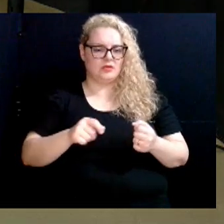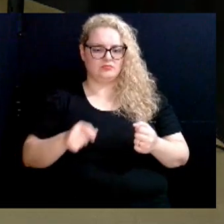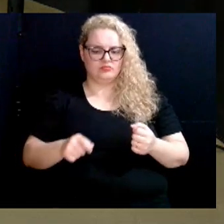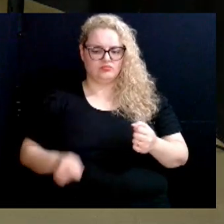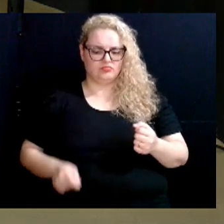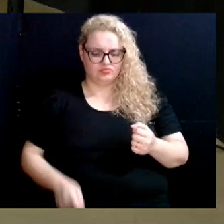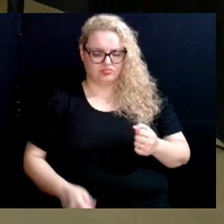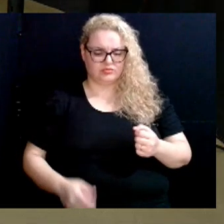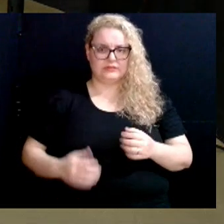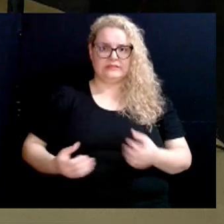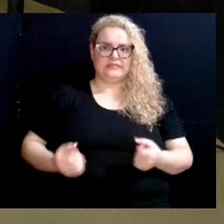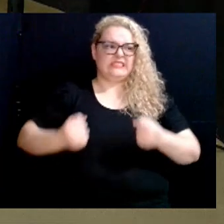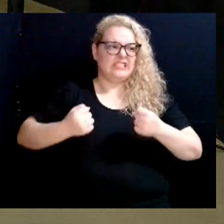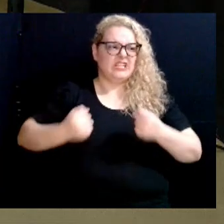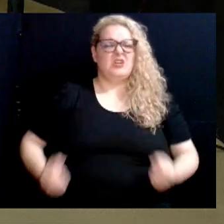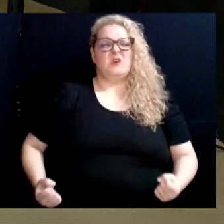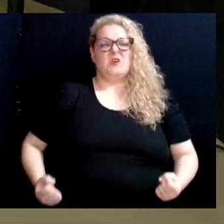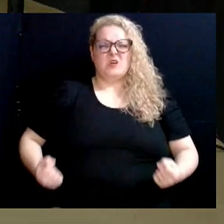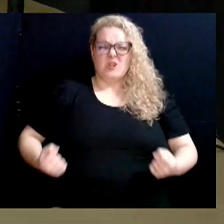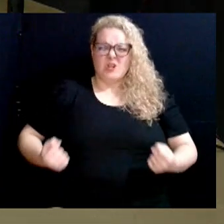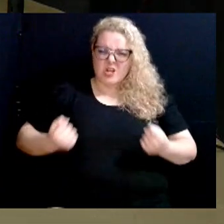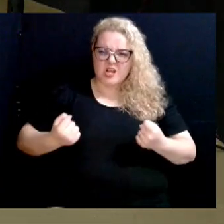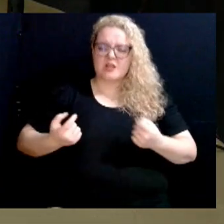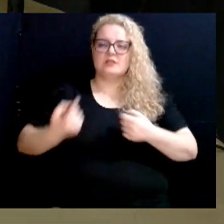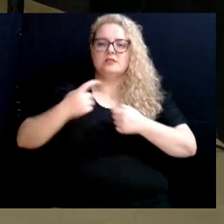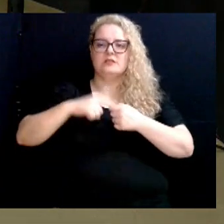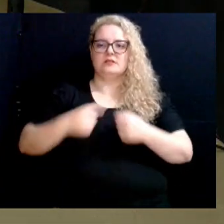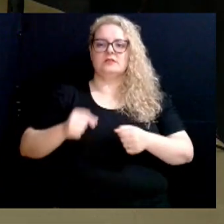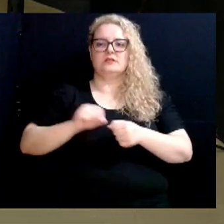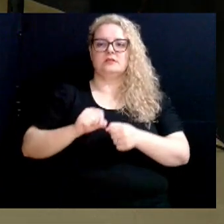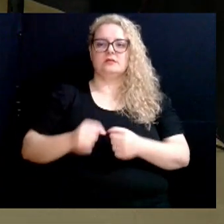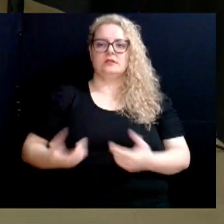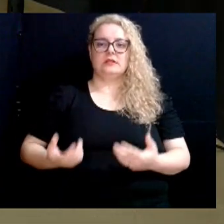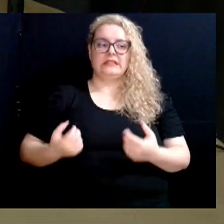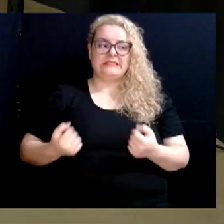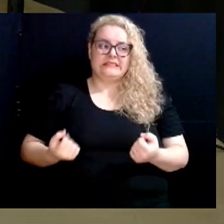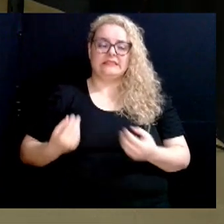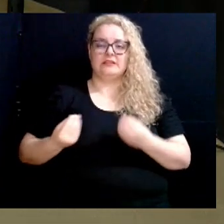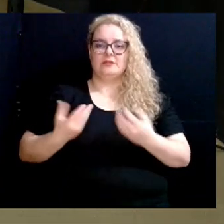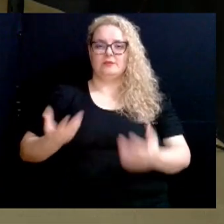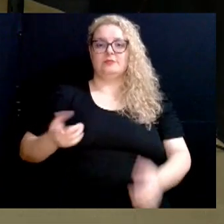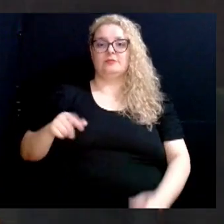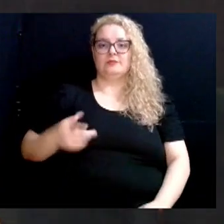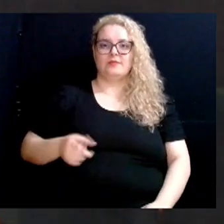na máquina, vou voltar aqui, vou fazer o meu, mas não tá pesado, como é isso? E